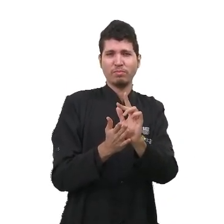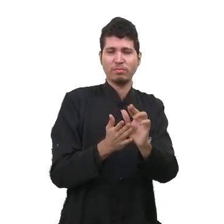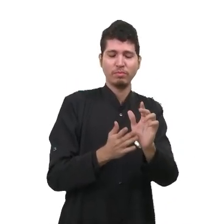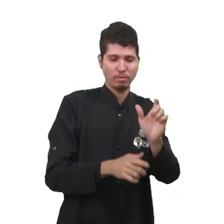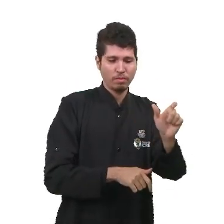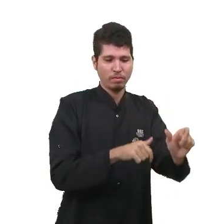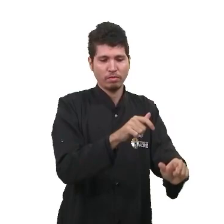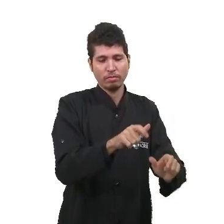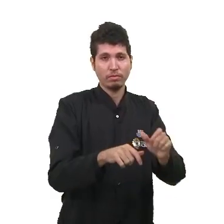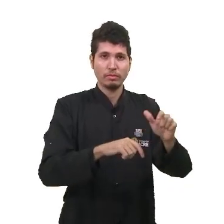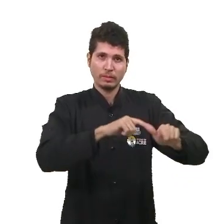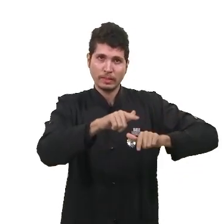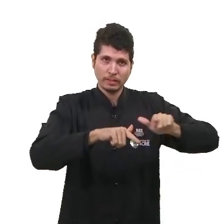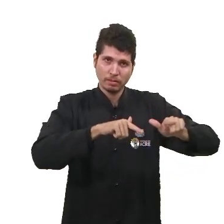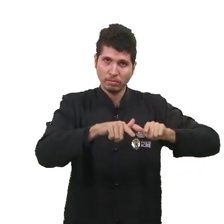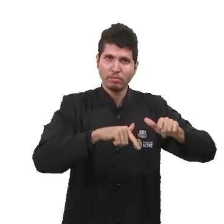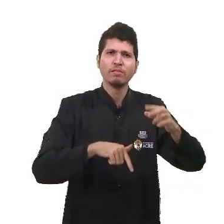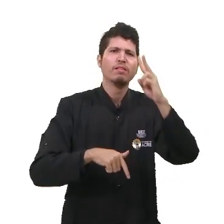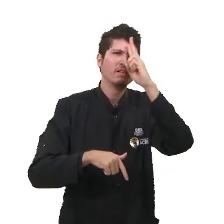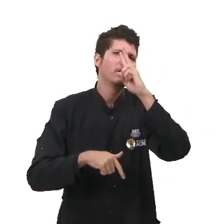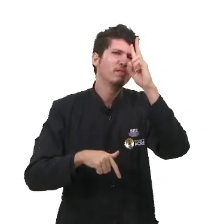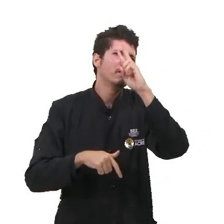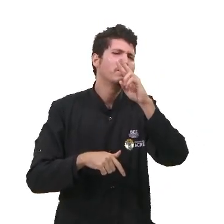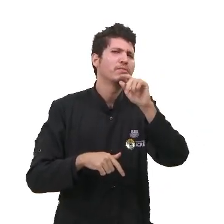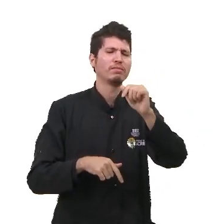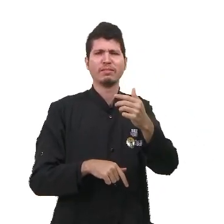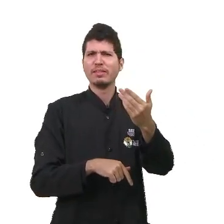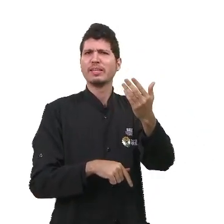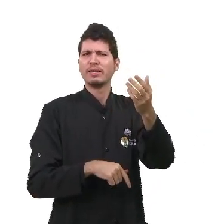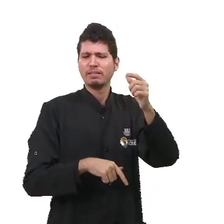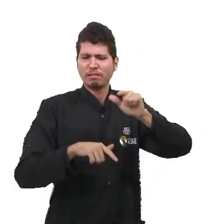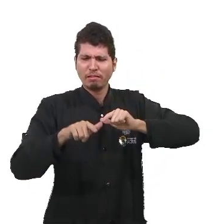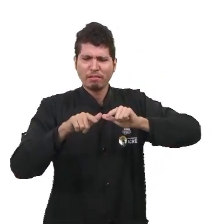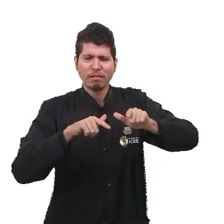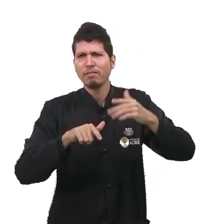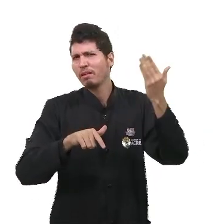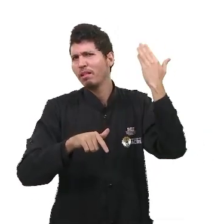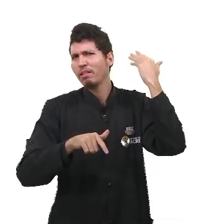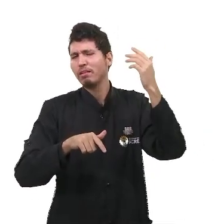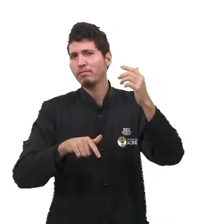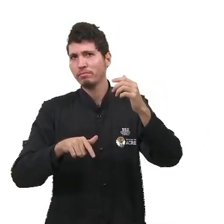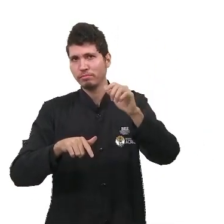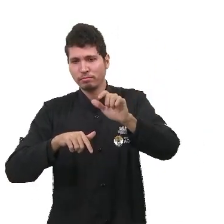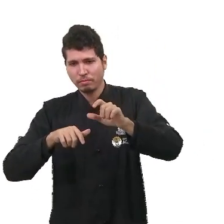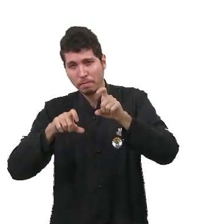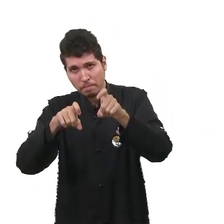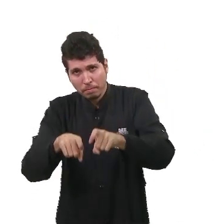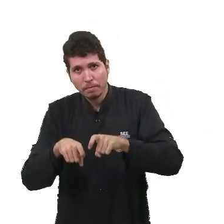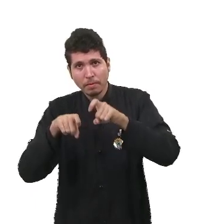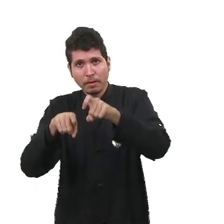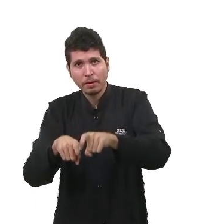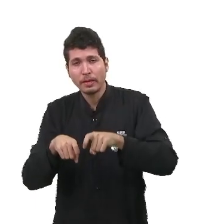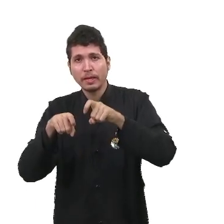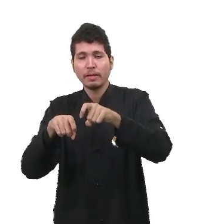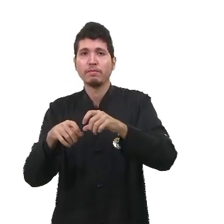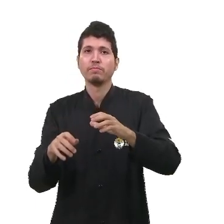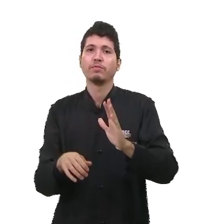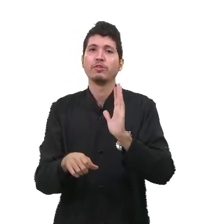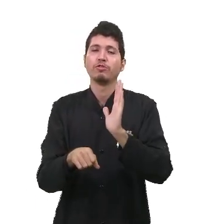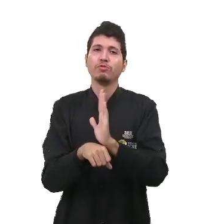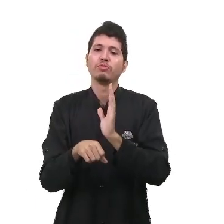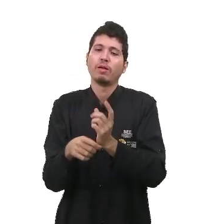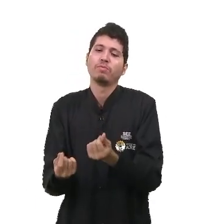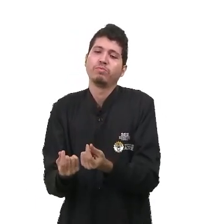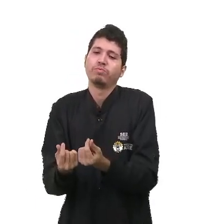Lembra daqueles trabalhadores que viviam lá no campo, tanto para suprir as suas necessidades como para enriquecer os donos das terras?